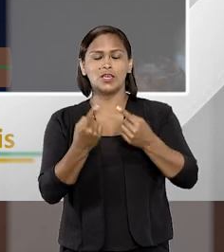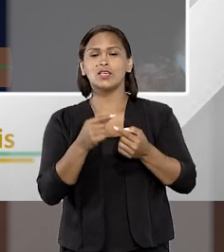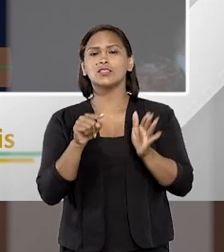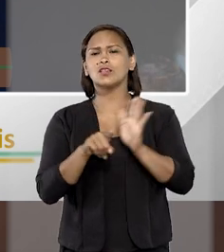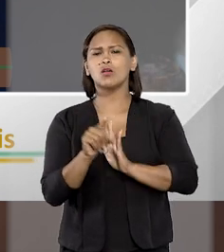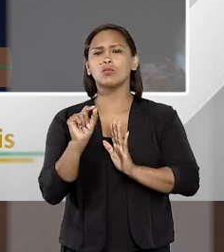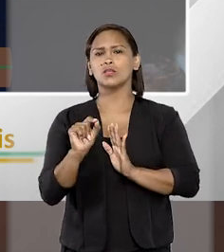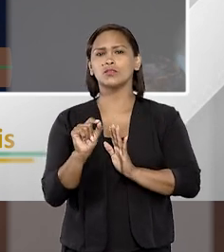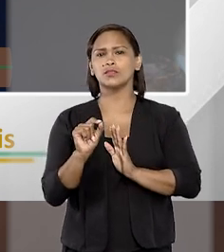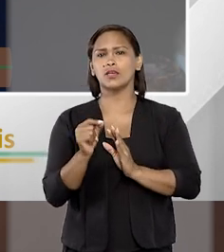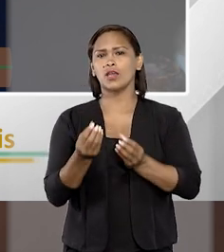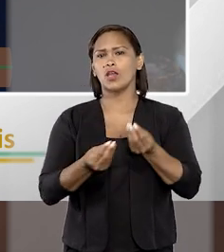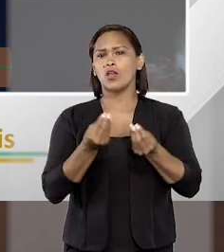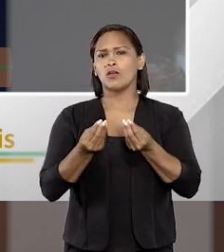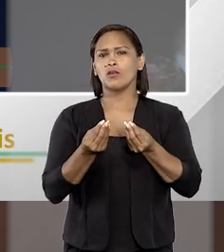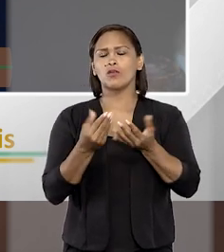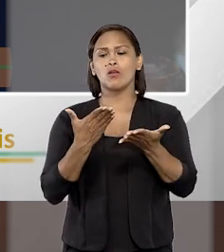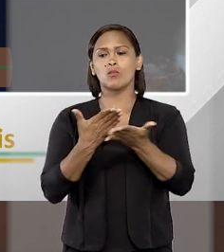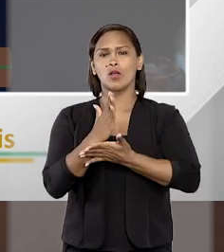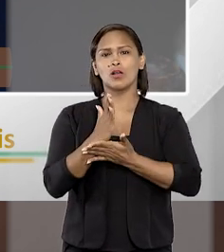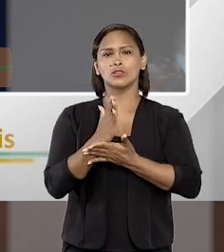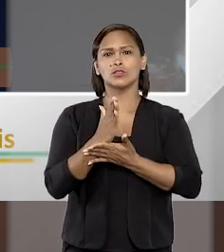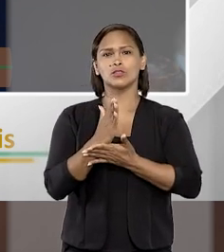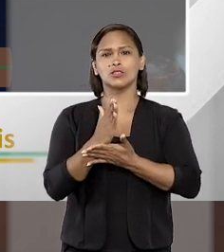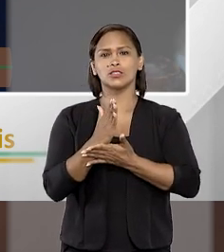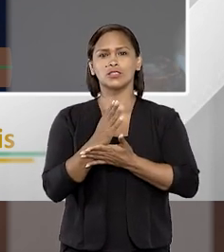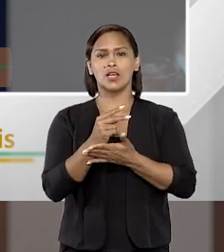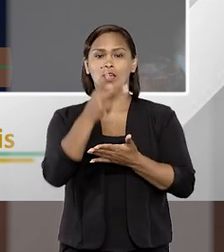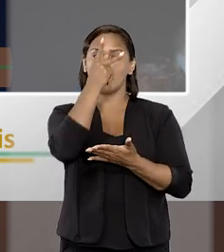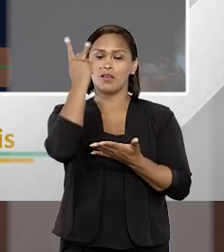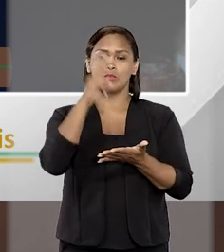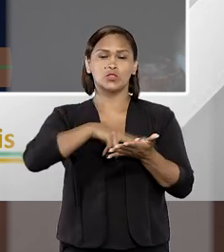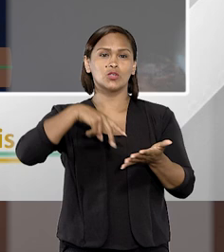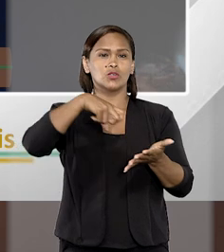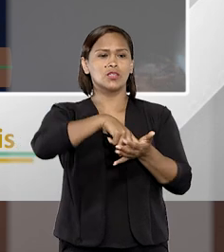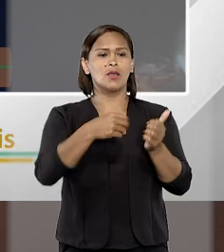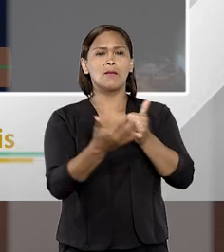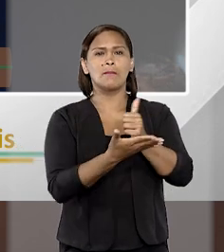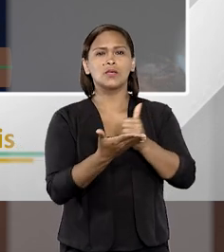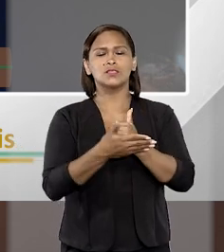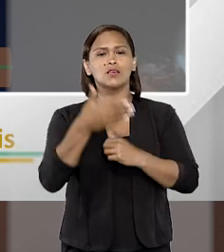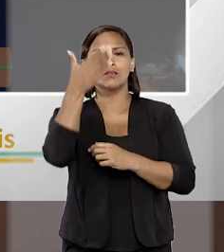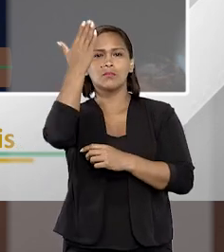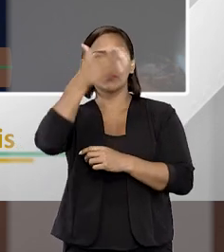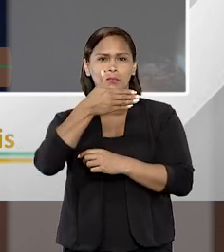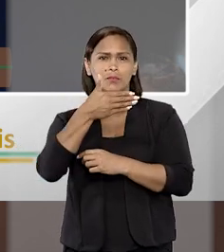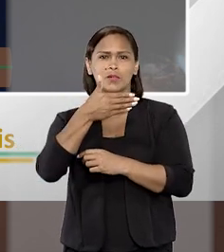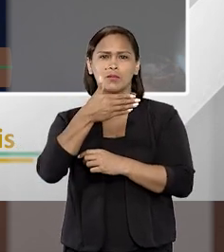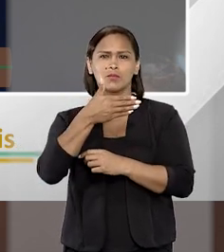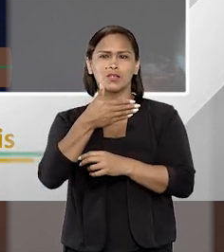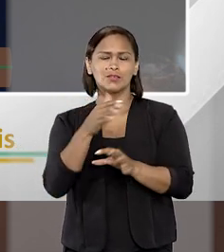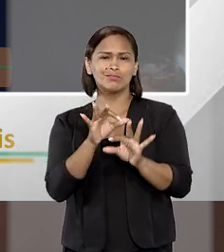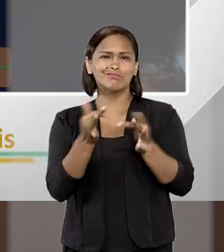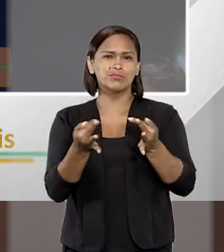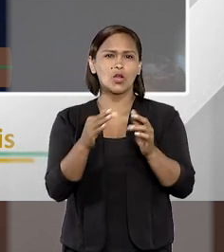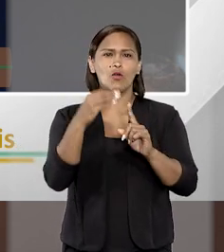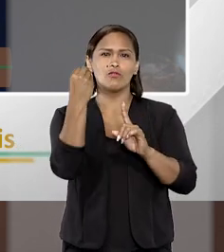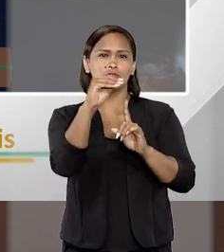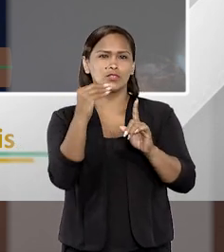questão é como autorizar nos que alguém seja condenado com base na prova tão